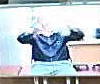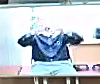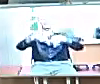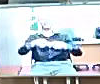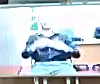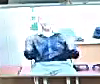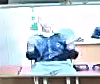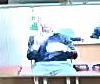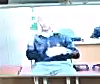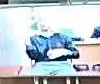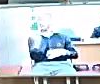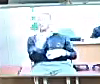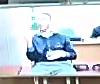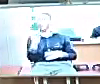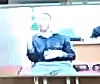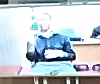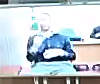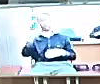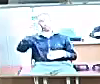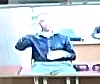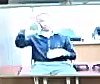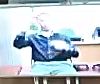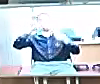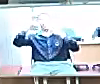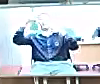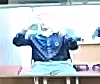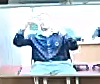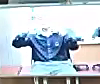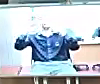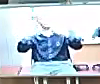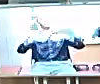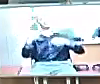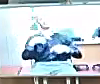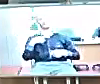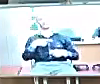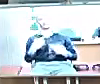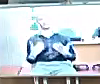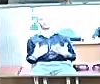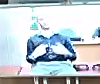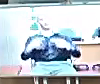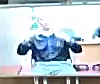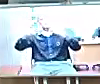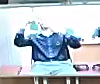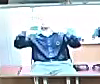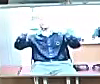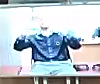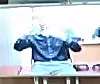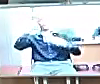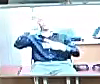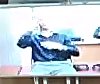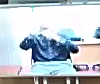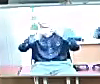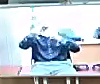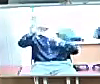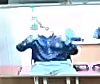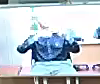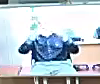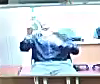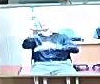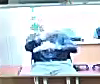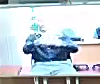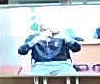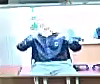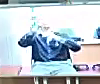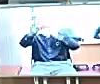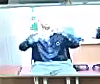importante a gente ter as prioridades né e as prioridades eu acho que a participação popular deve ser uma